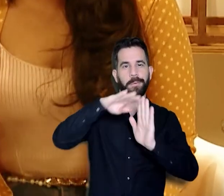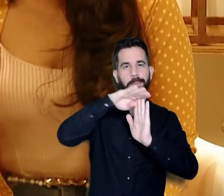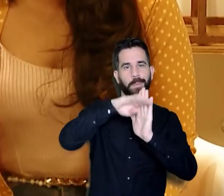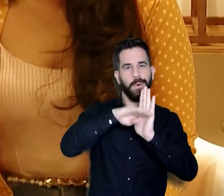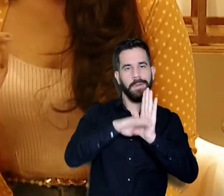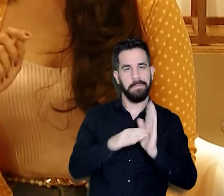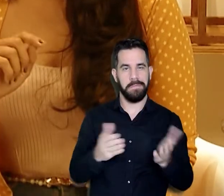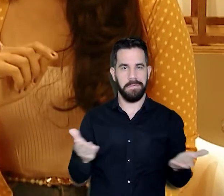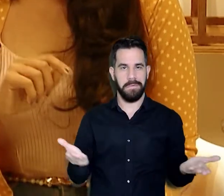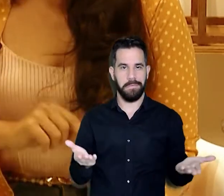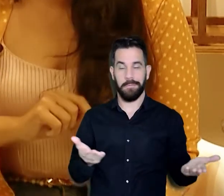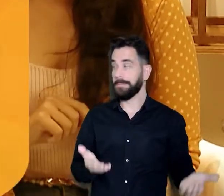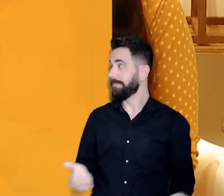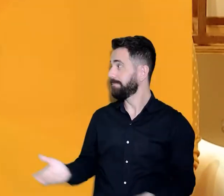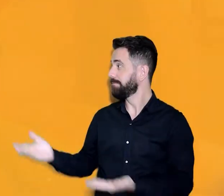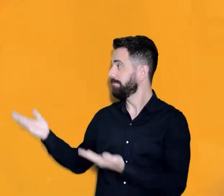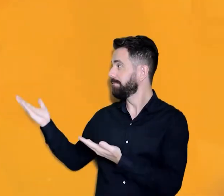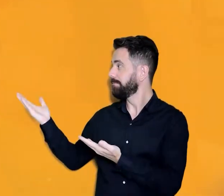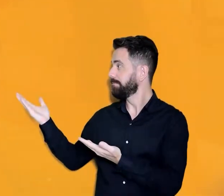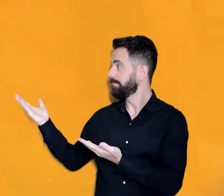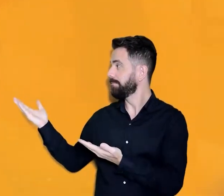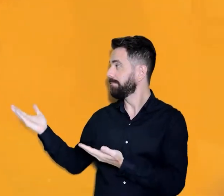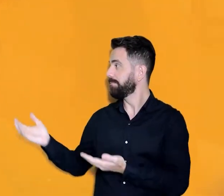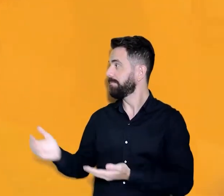A seguir,